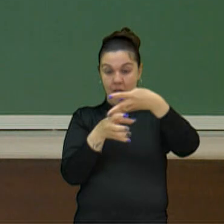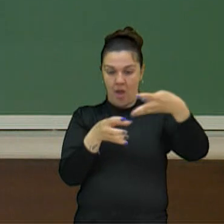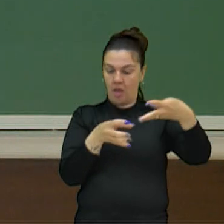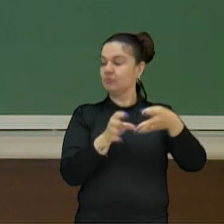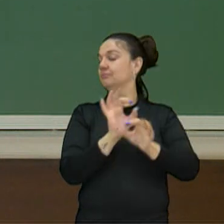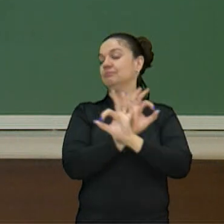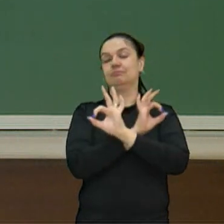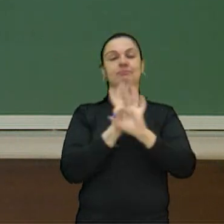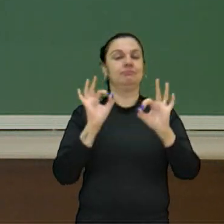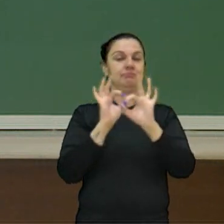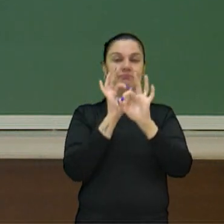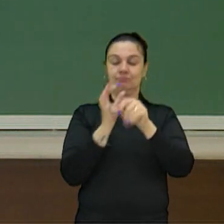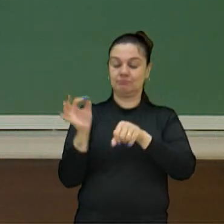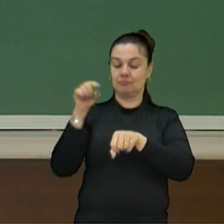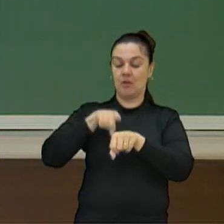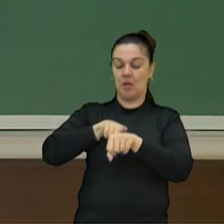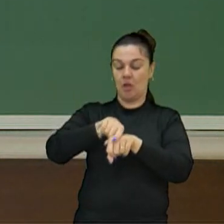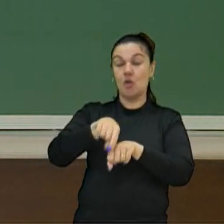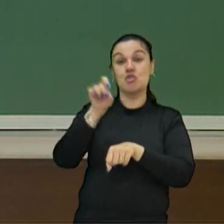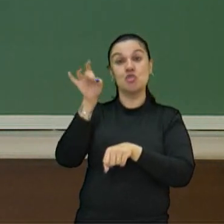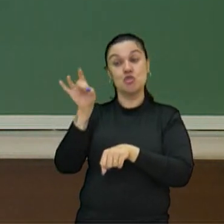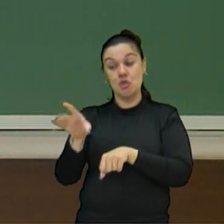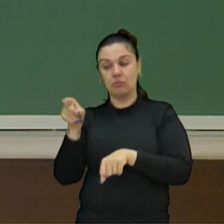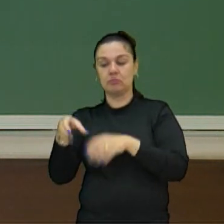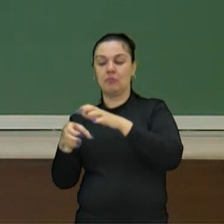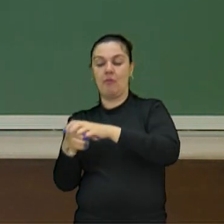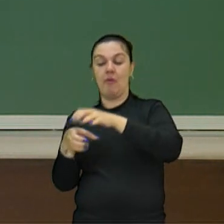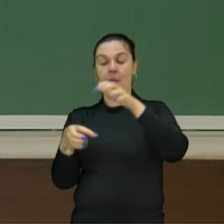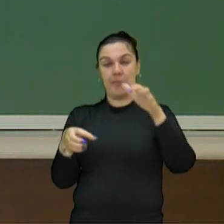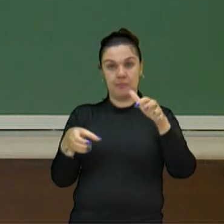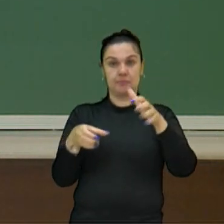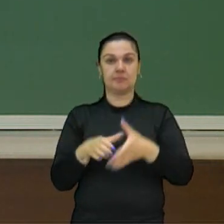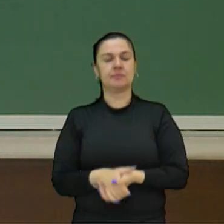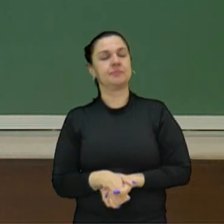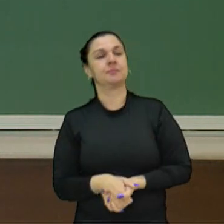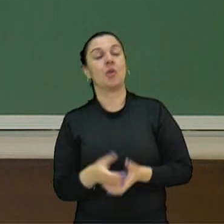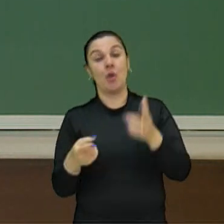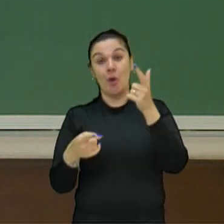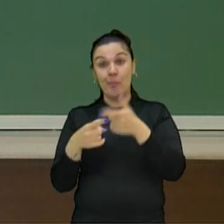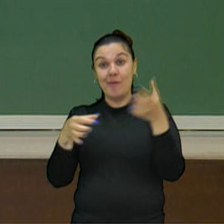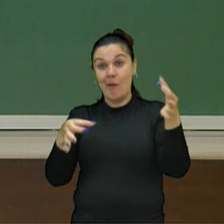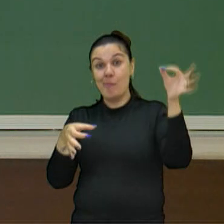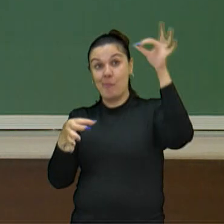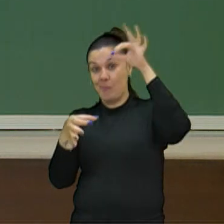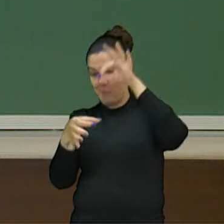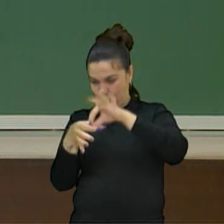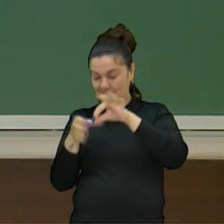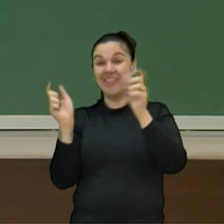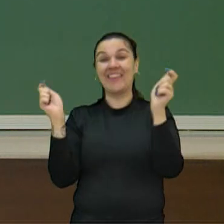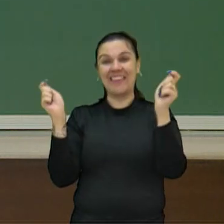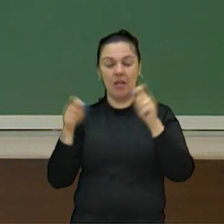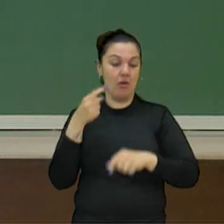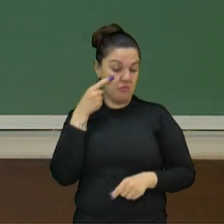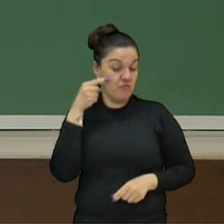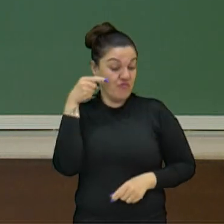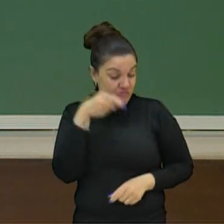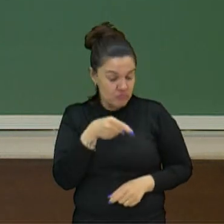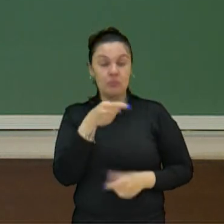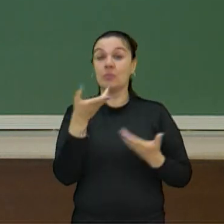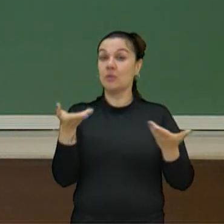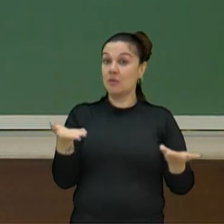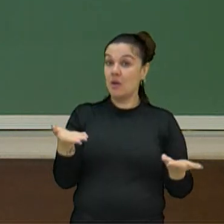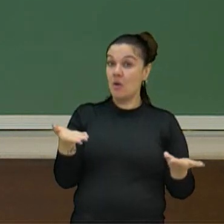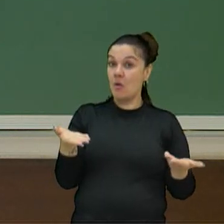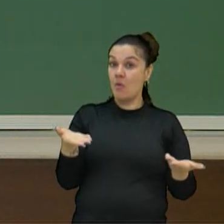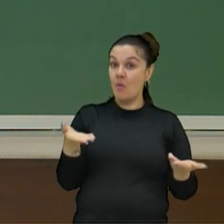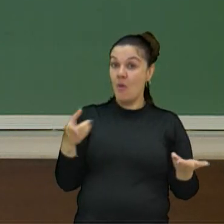não surgiram as larvas. Surgiu a larva só no frasco que estava aberto, porque as moscas conseguiram sentar lá. Ele, tá vendo? Isso aqui, então, as larvas